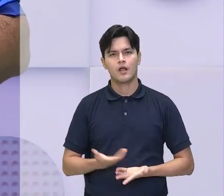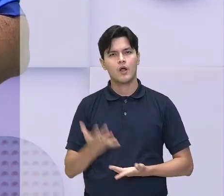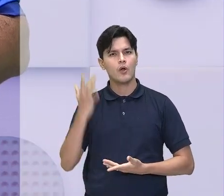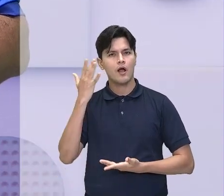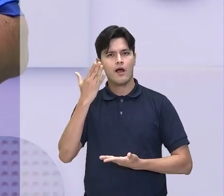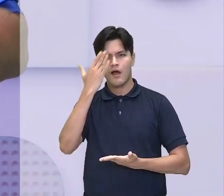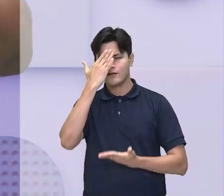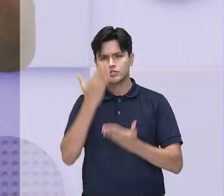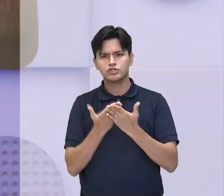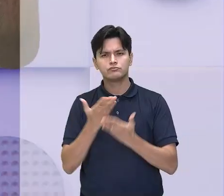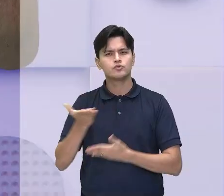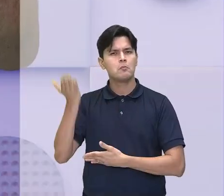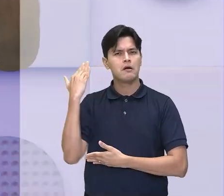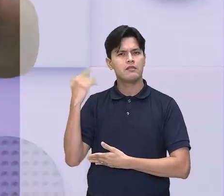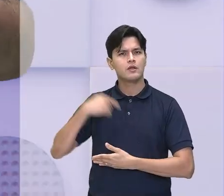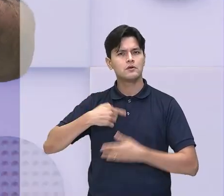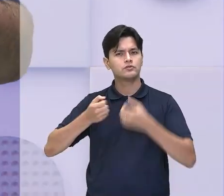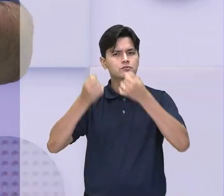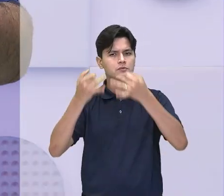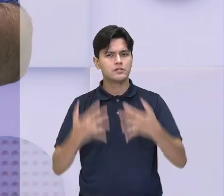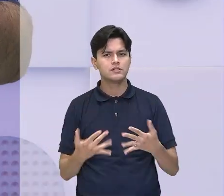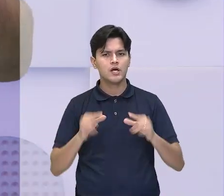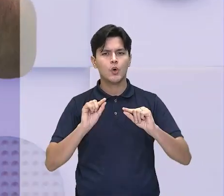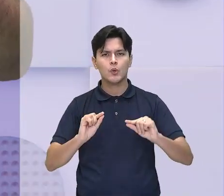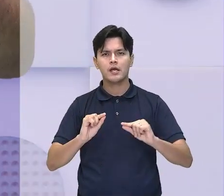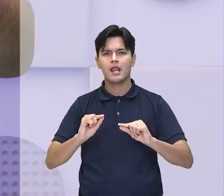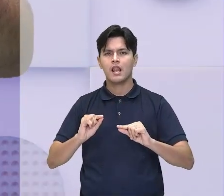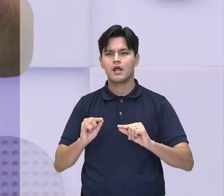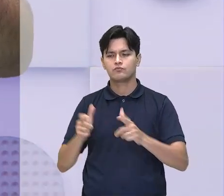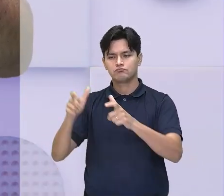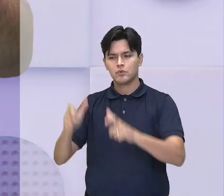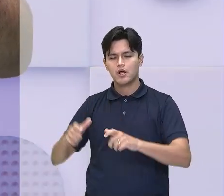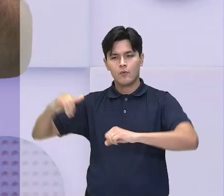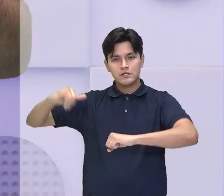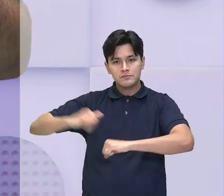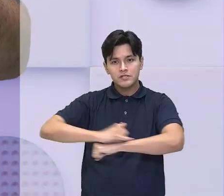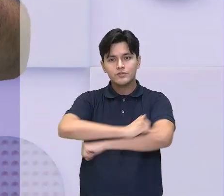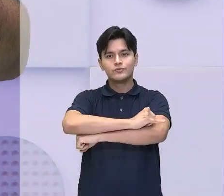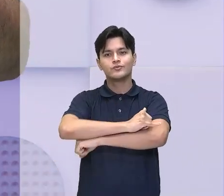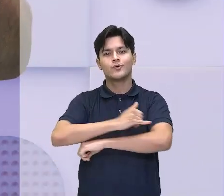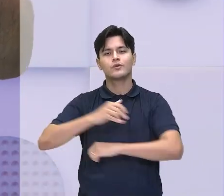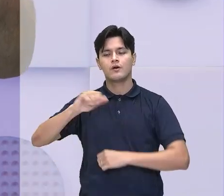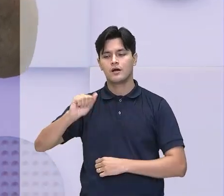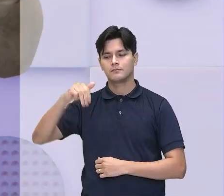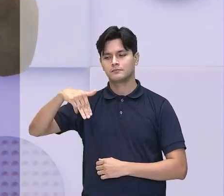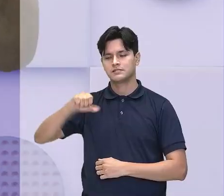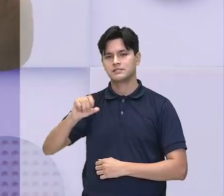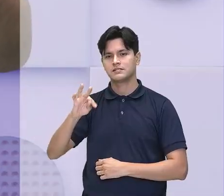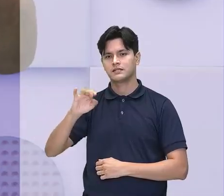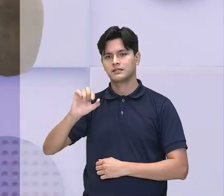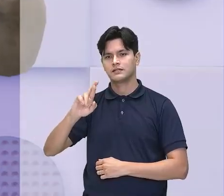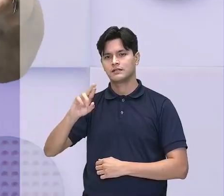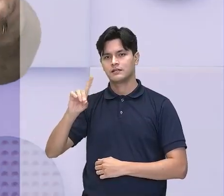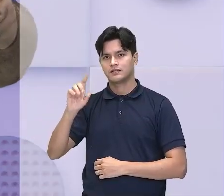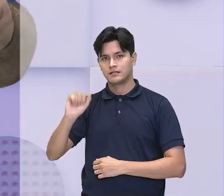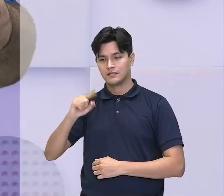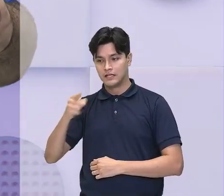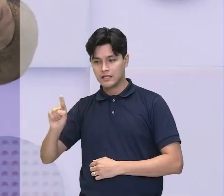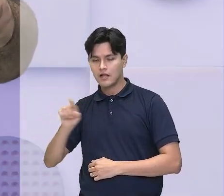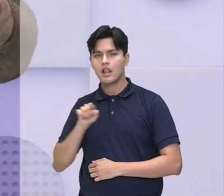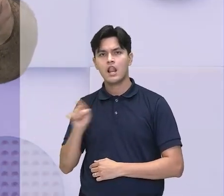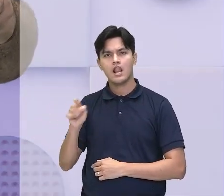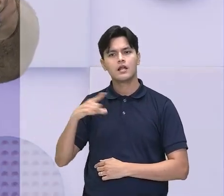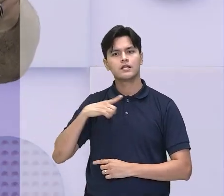minha experiência que eu tive no aeroporto de Amsterdã, né? E aí eu vi uma coisa bem interessante, que eram salas de orações de